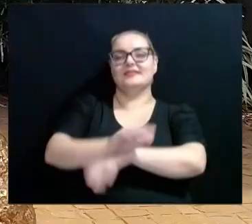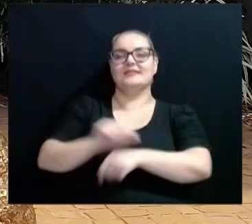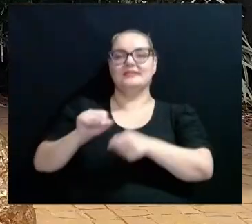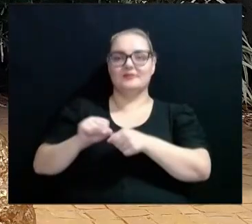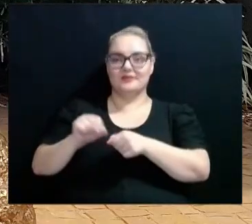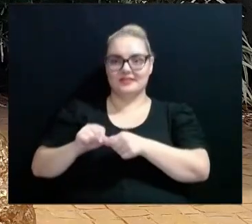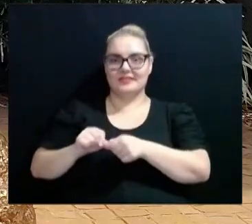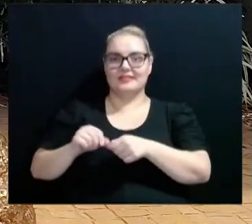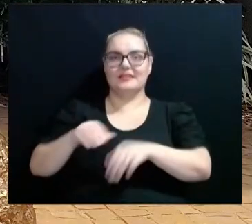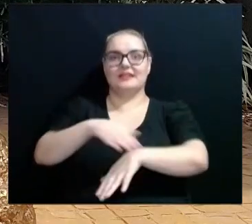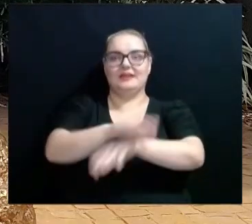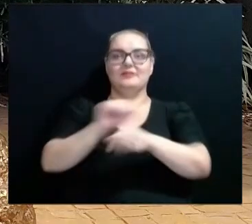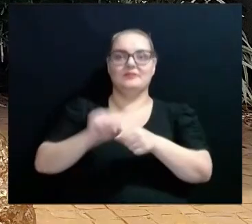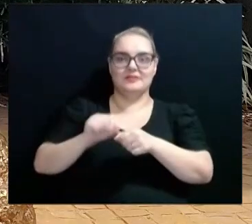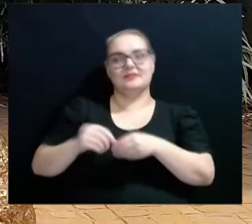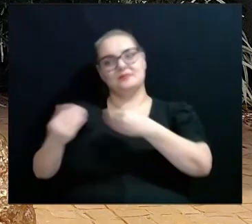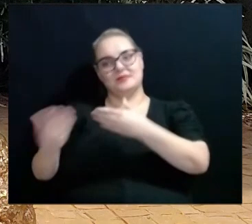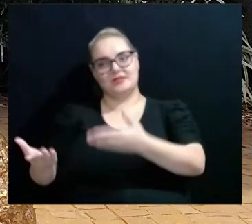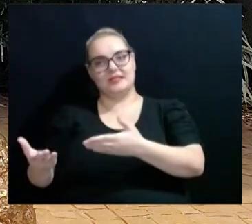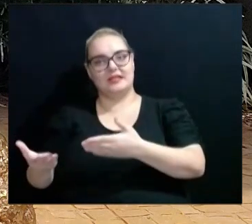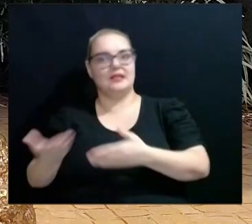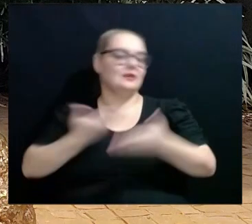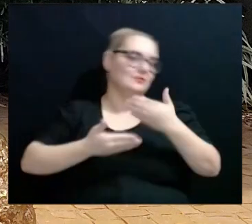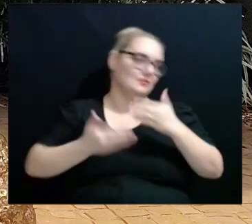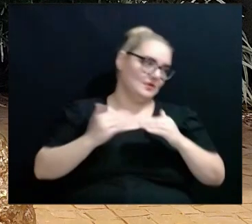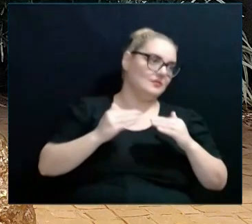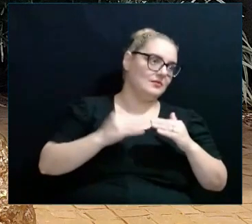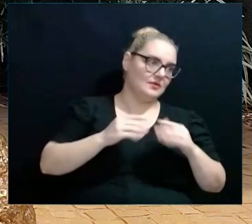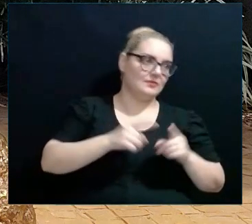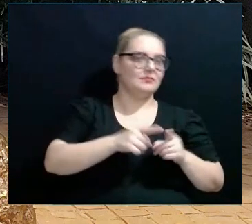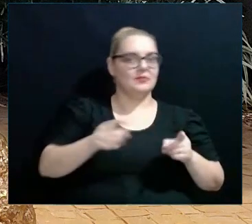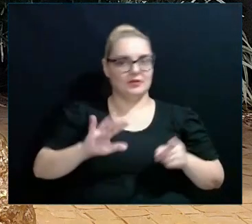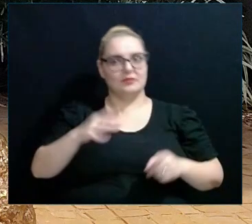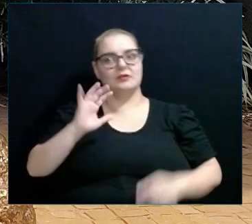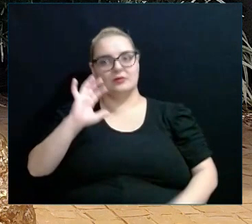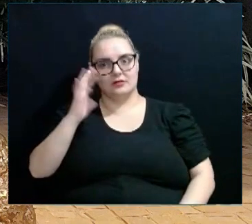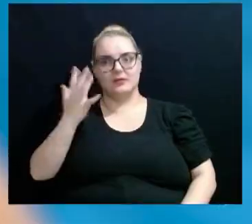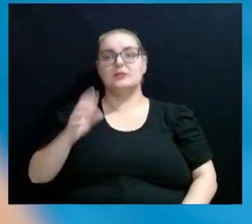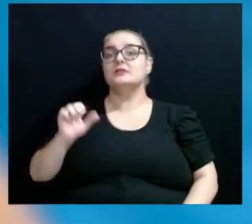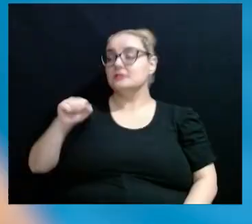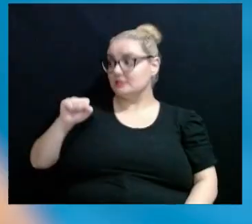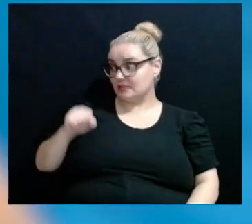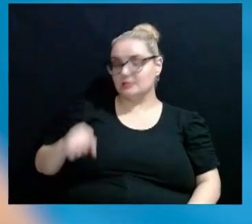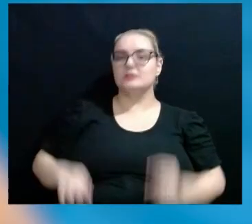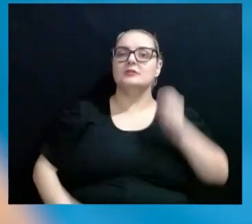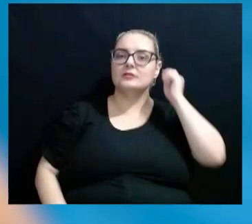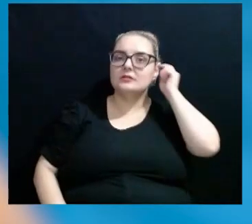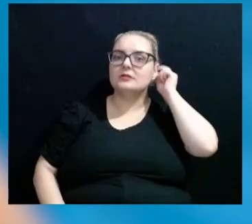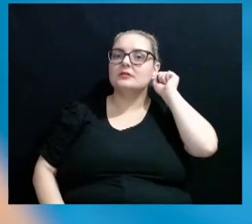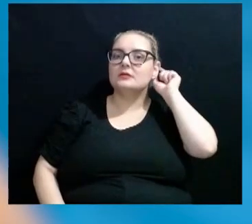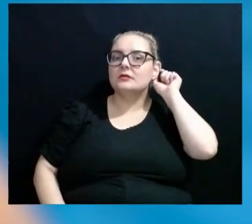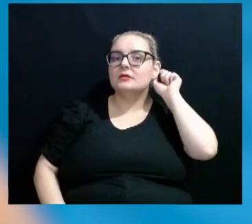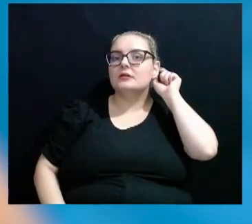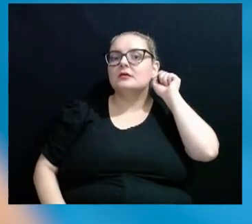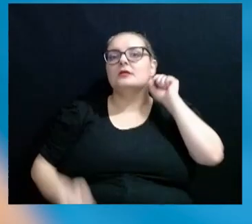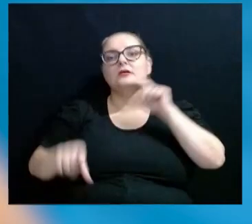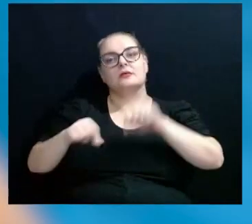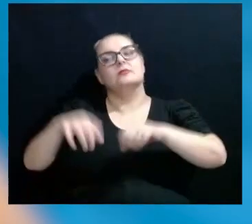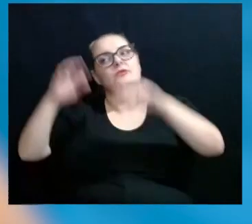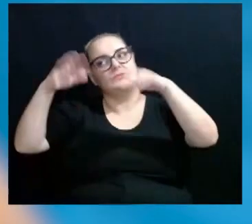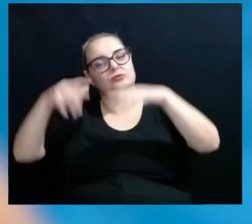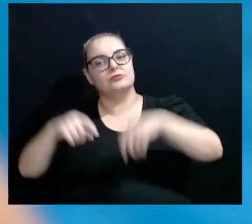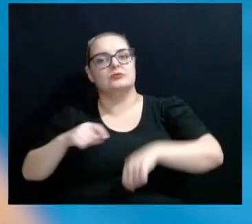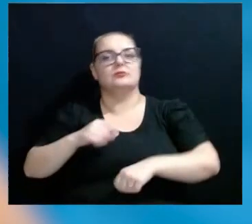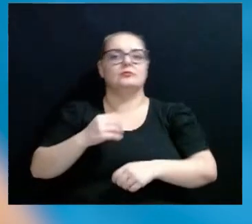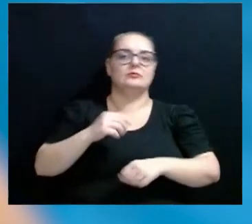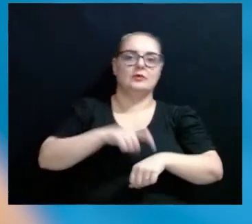eu tinha uma sereia para fazer. Então, eu fiz a sereia, entreguei a sereia. Mas aí você tem que negociar prazos também quando Sim, acontece sim. isso. Aí sempre